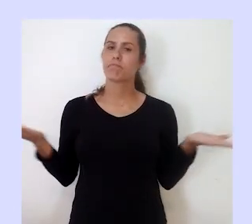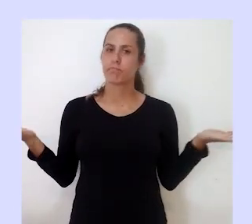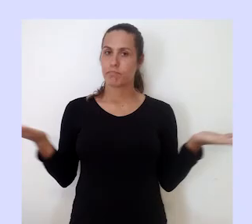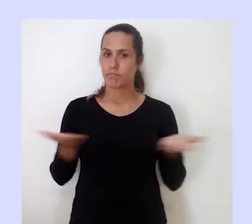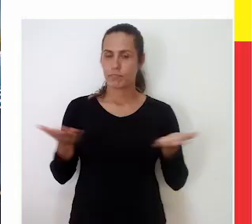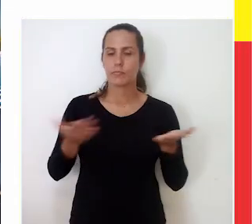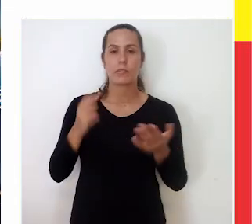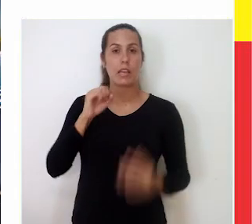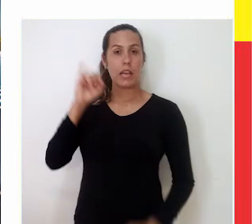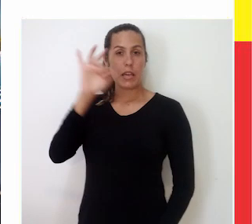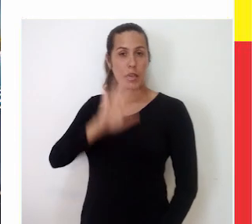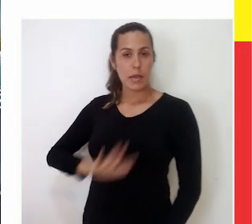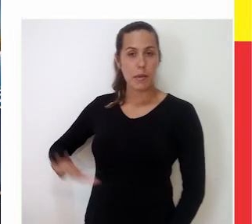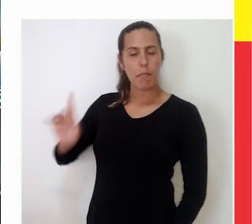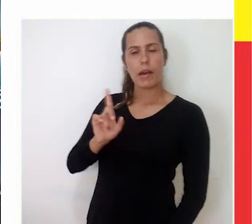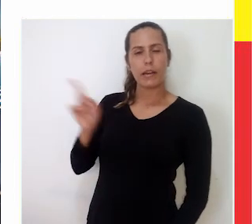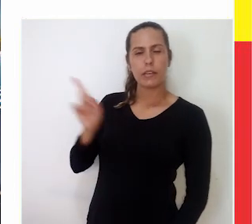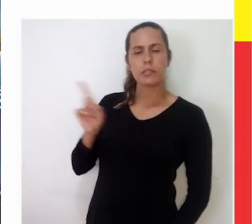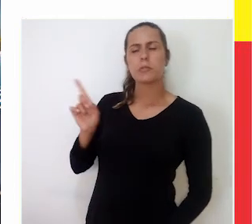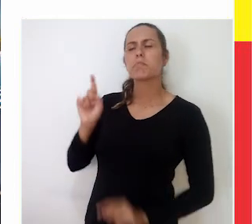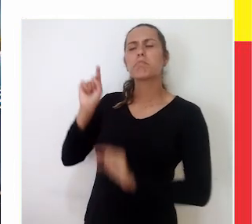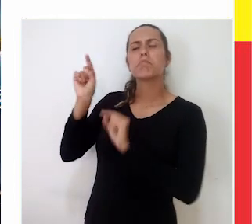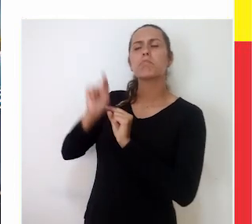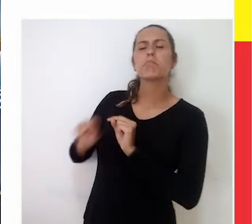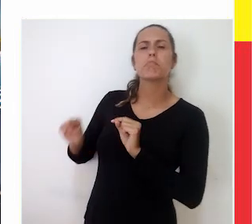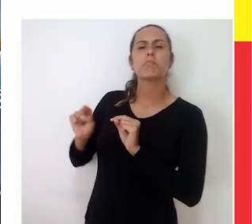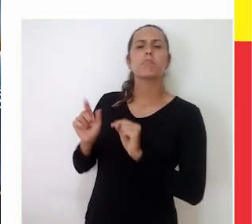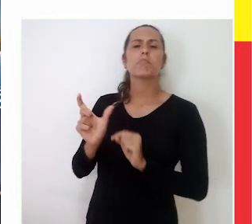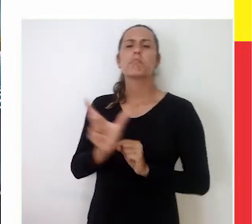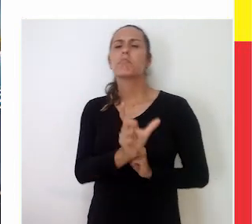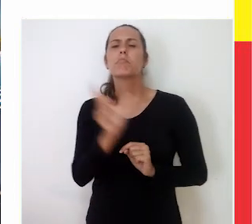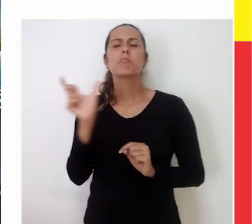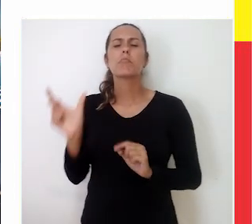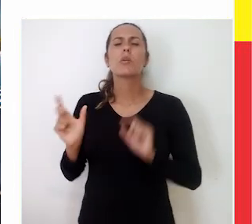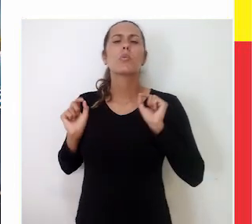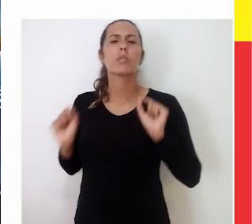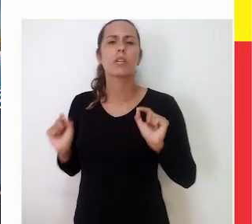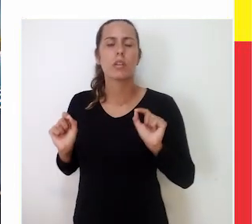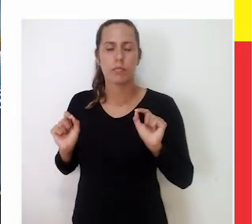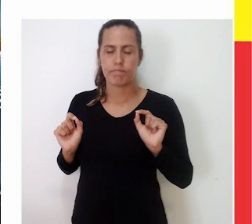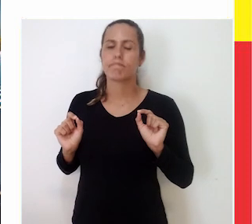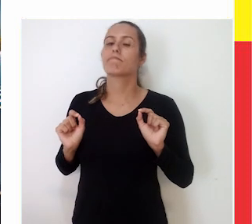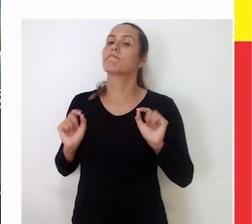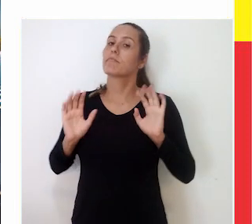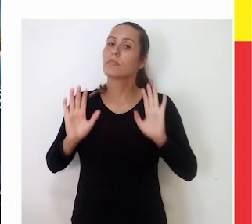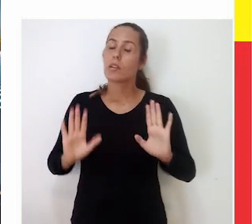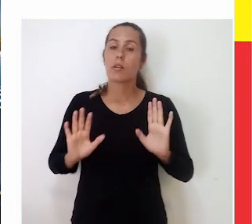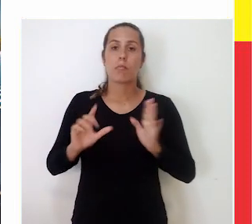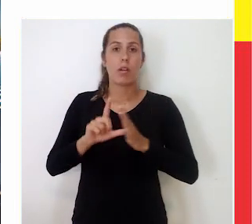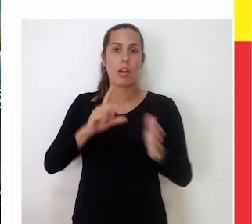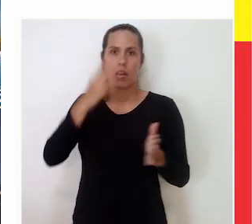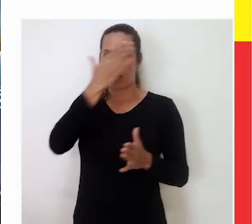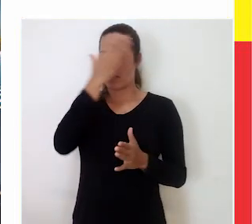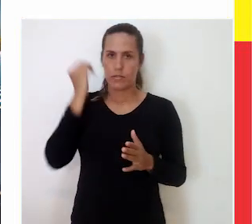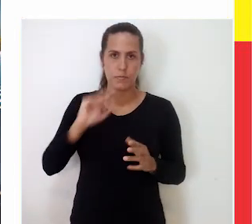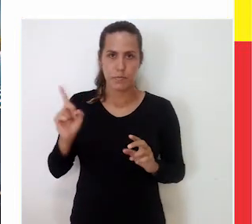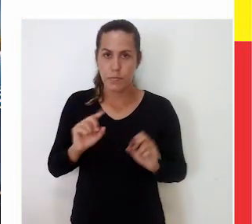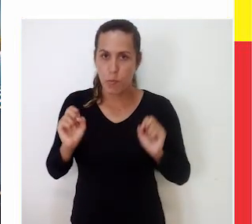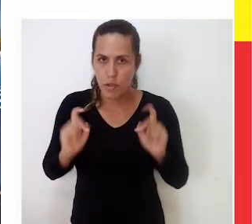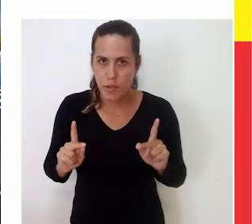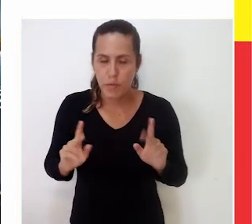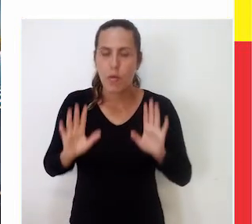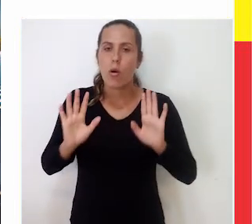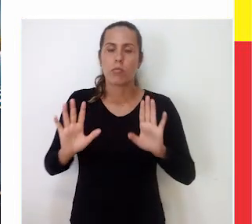gente vai, conforme a imagem, ver o que são os fenômenos naturais, para não esquecermos